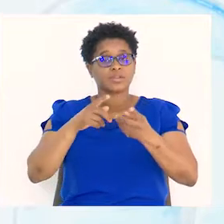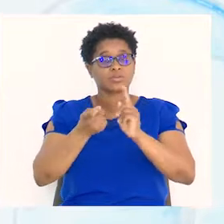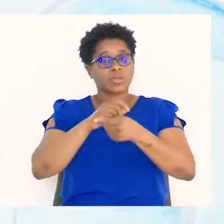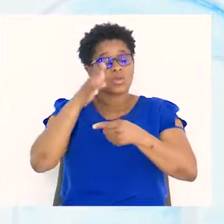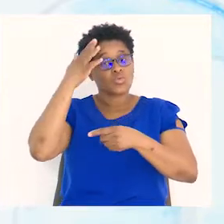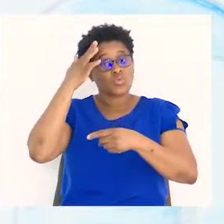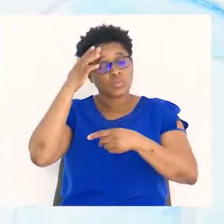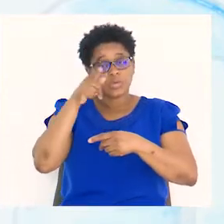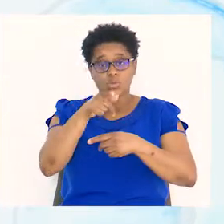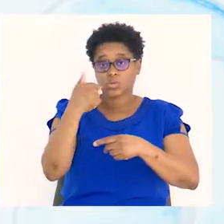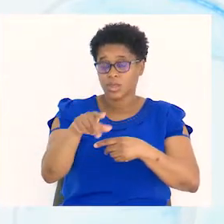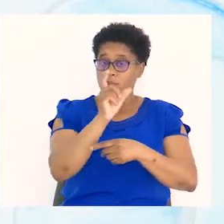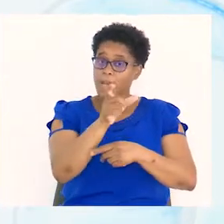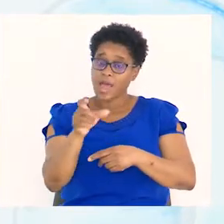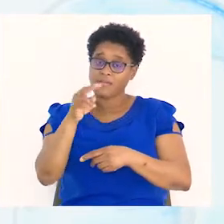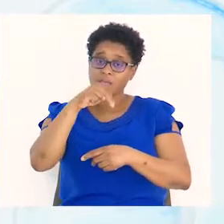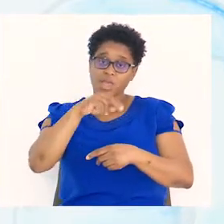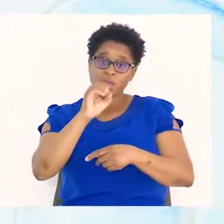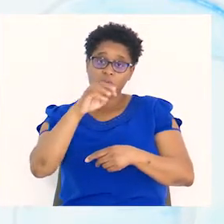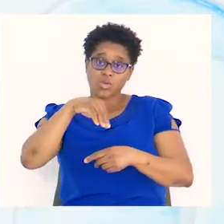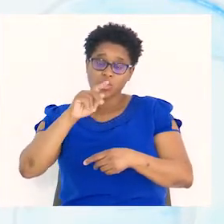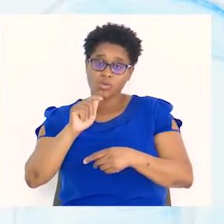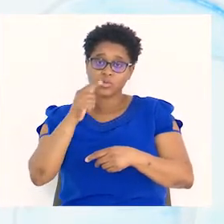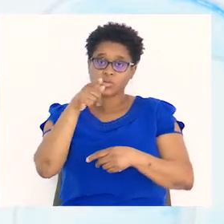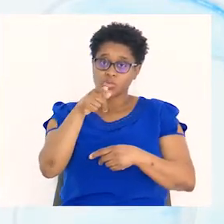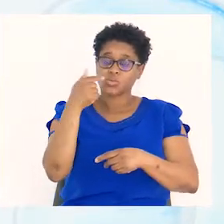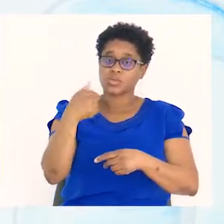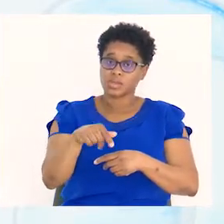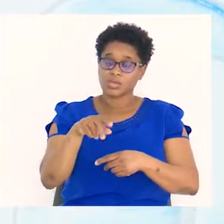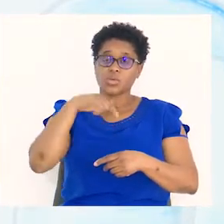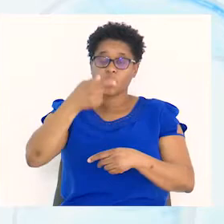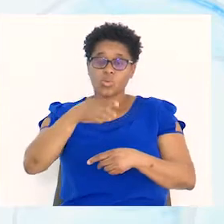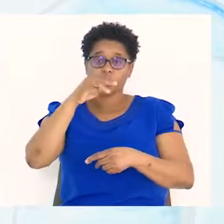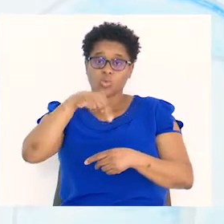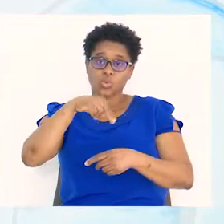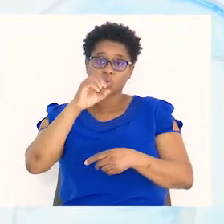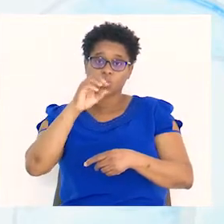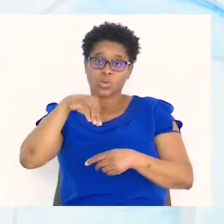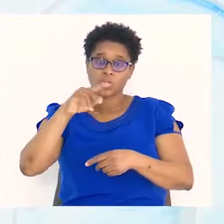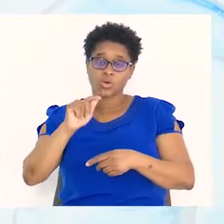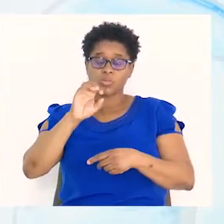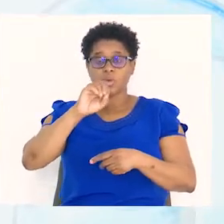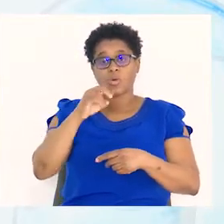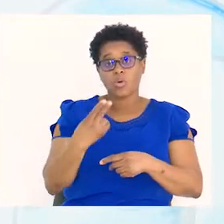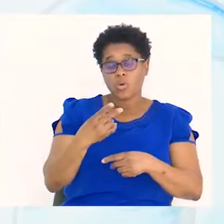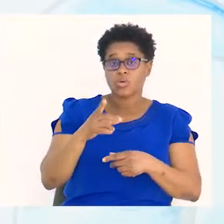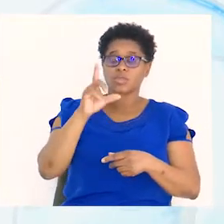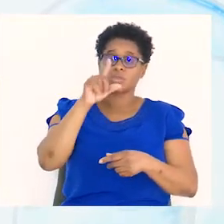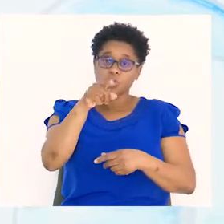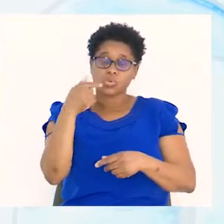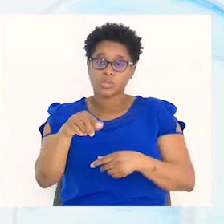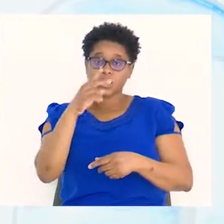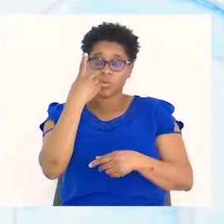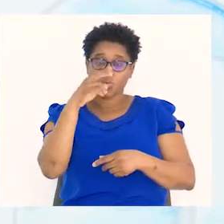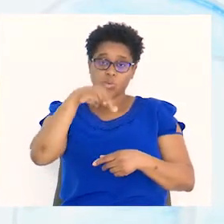uma palavra que é o nome. Tu tens outro nome. Ou então tu tens um nome e